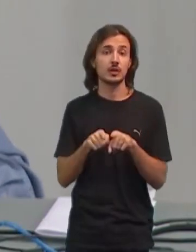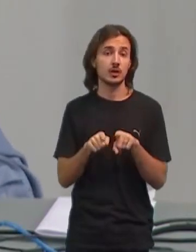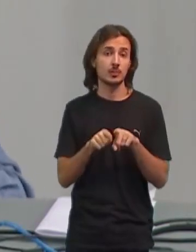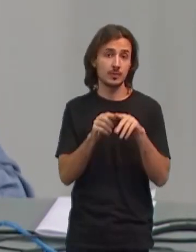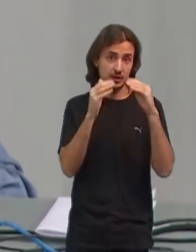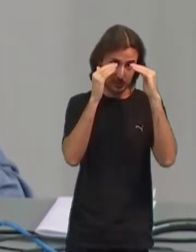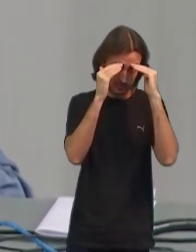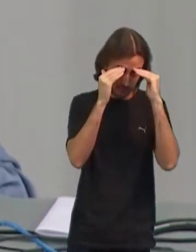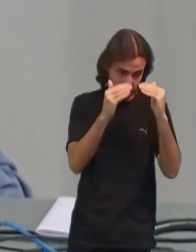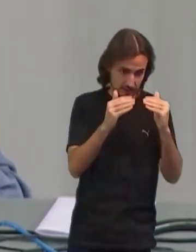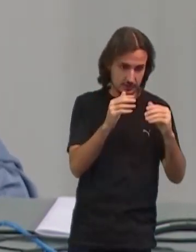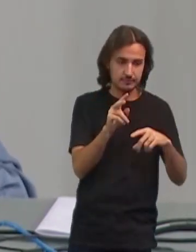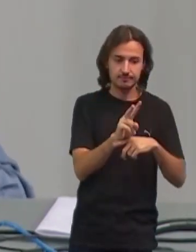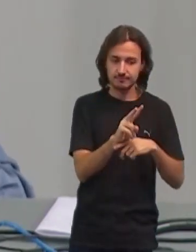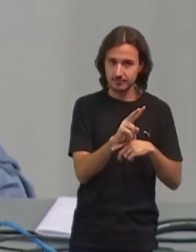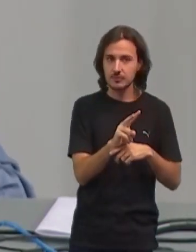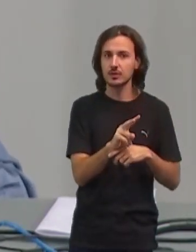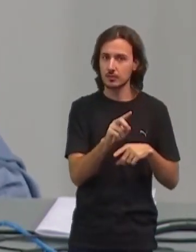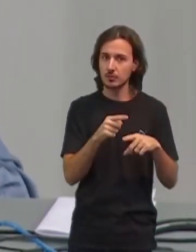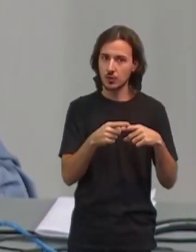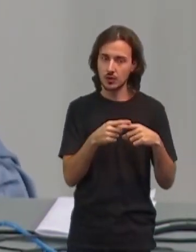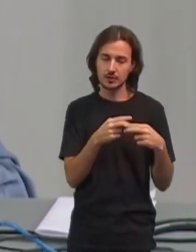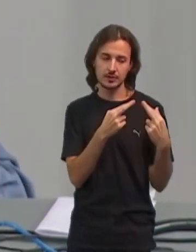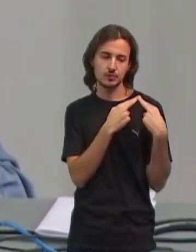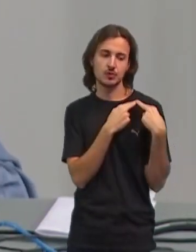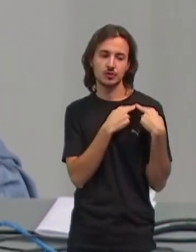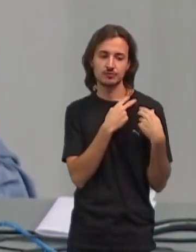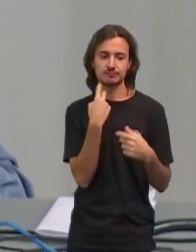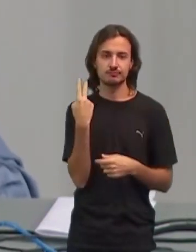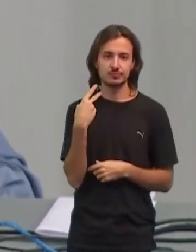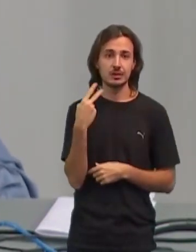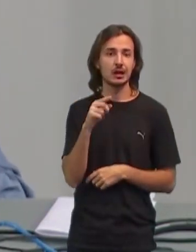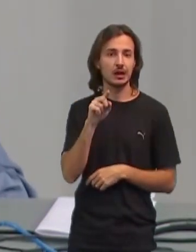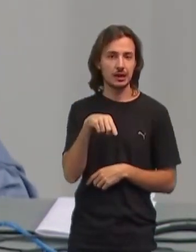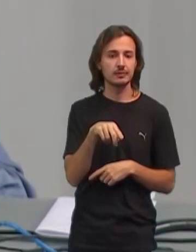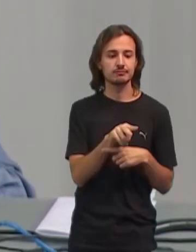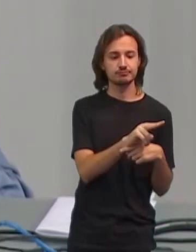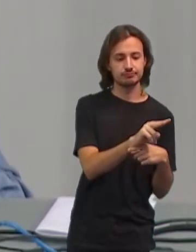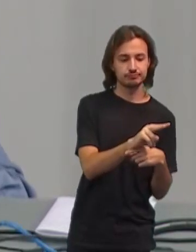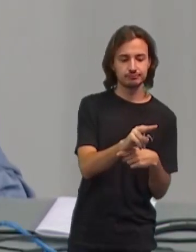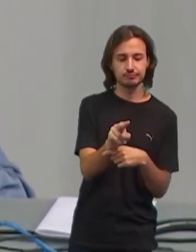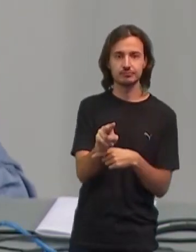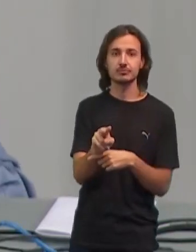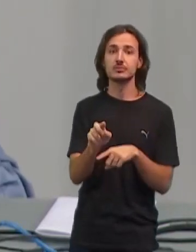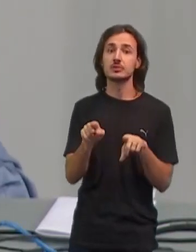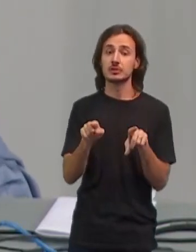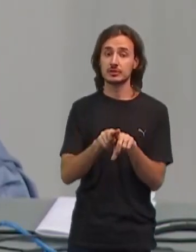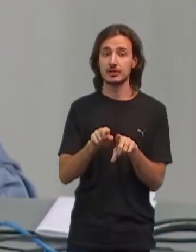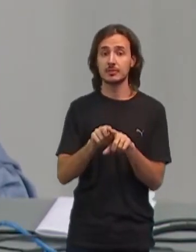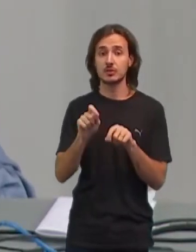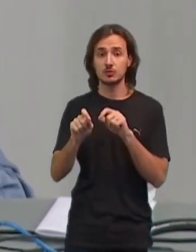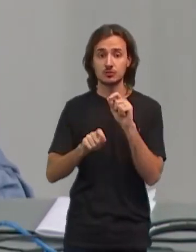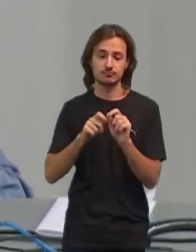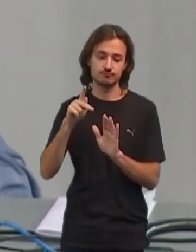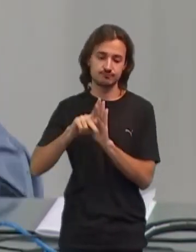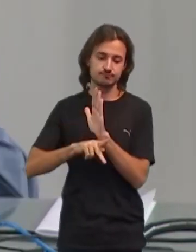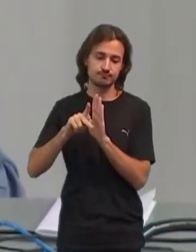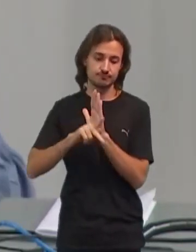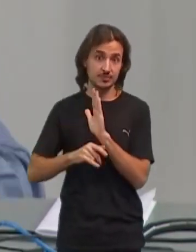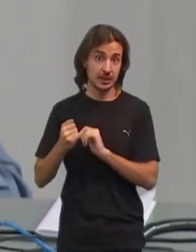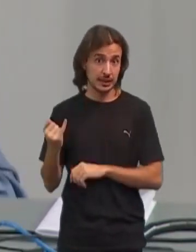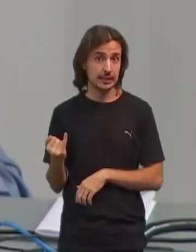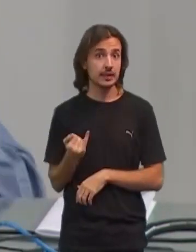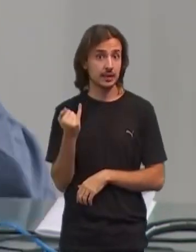que também é fiscalizar, mas a proposta é exatamente com esse objetivo, de aprovar matérias relevantes em prol da população de Juiz de Fora. É